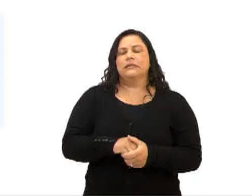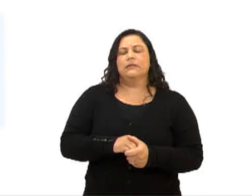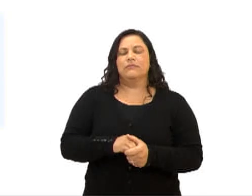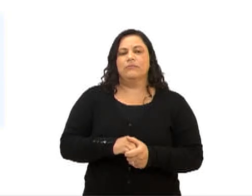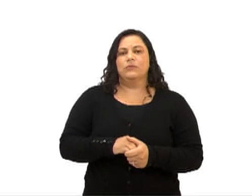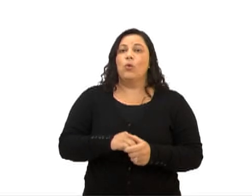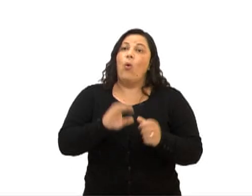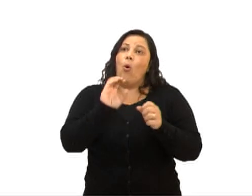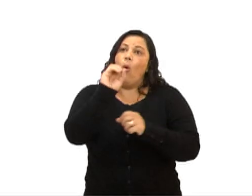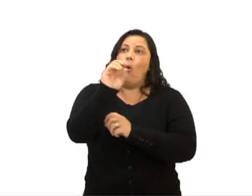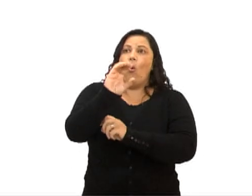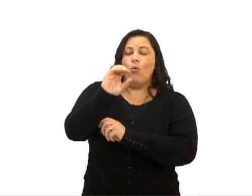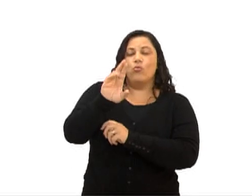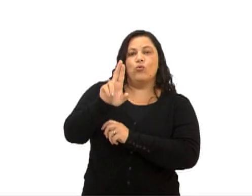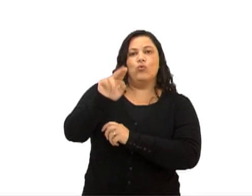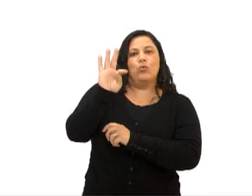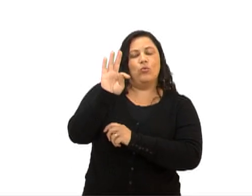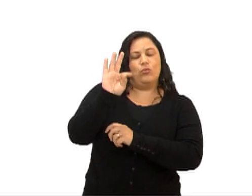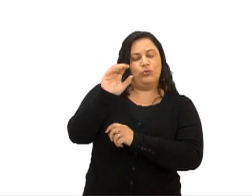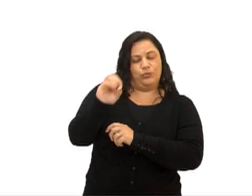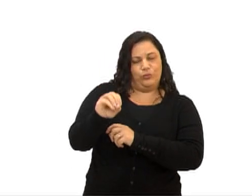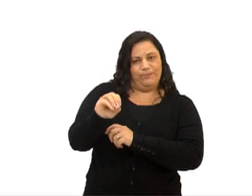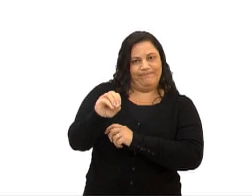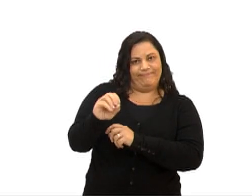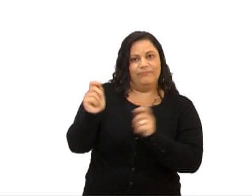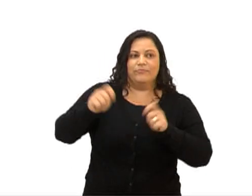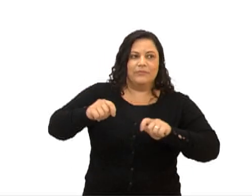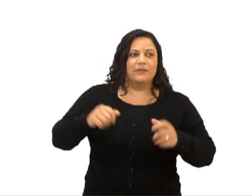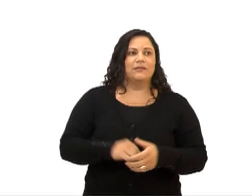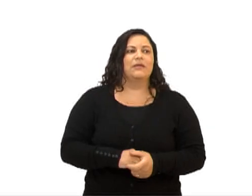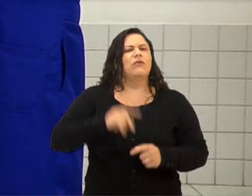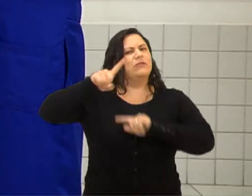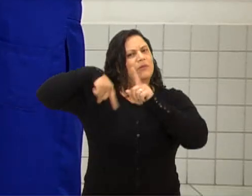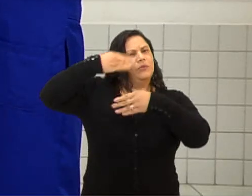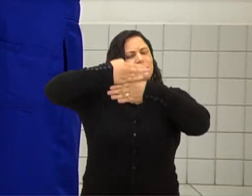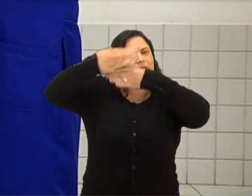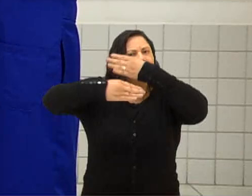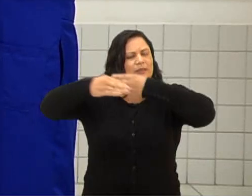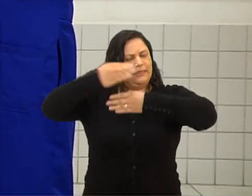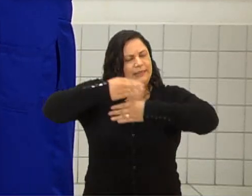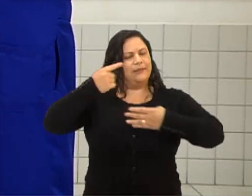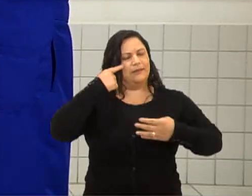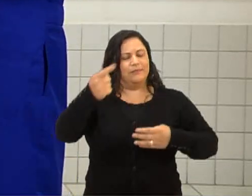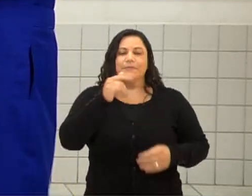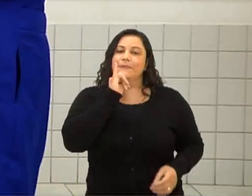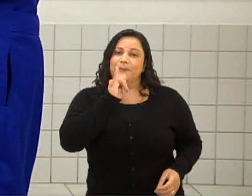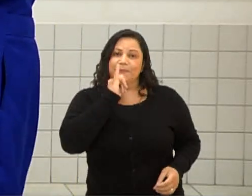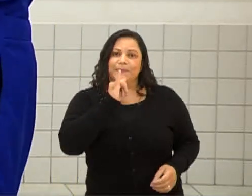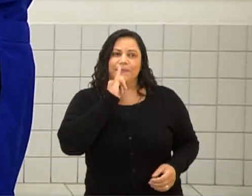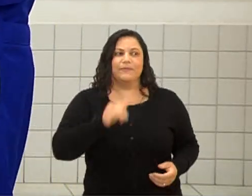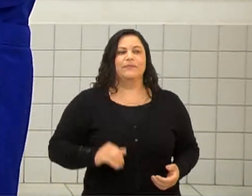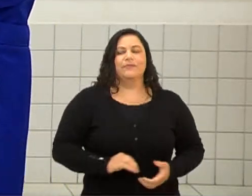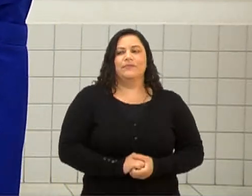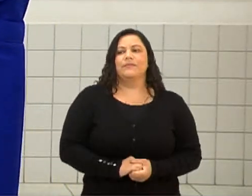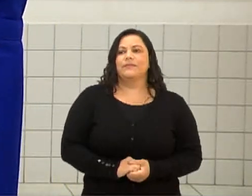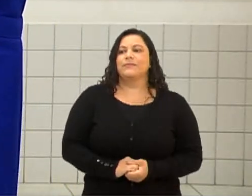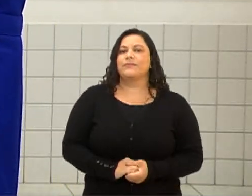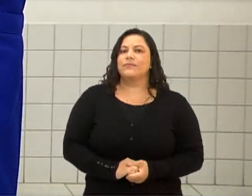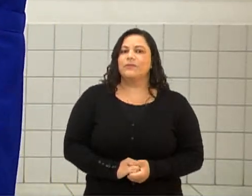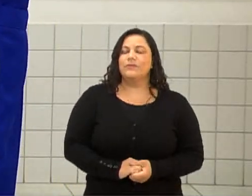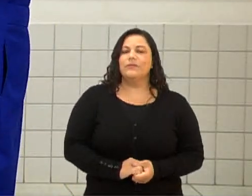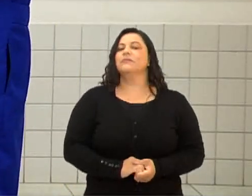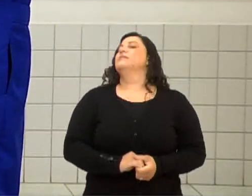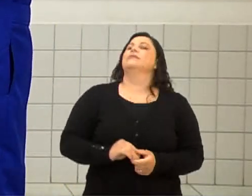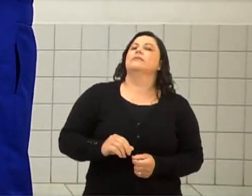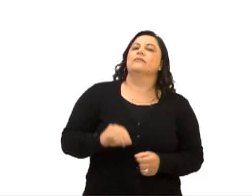ou ocultos, que é o que a gente vai ver aqui no próximo slide, né, professora? Isso mesmo. Vamos para os exemplos? Vamos lá, então. O